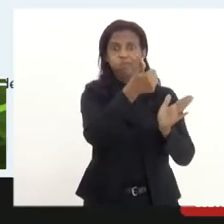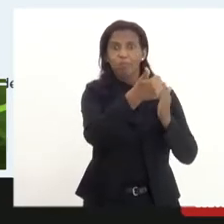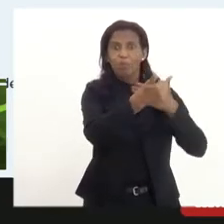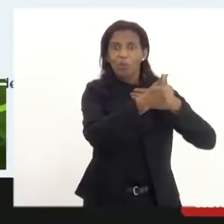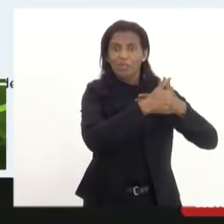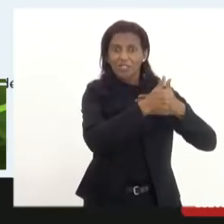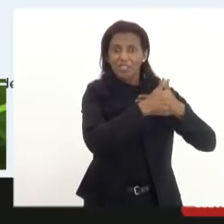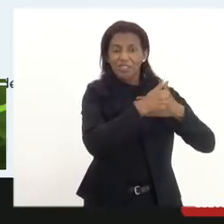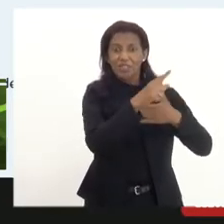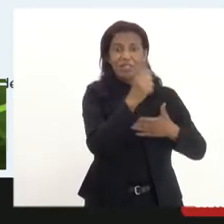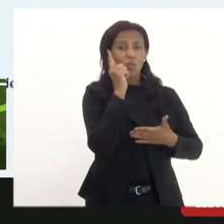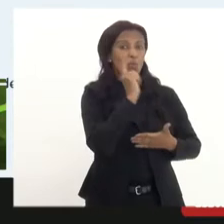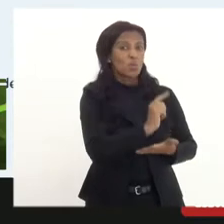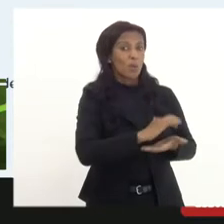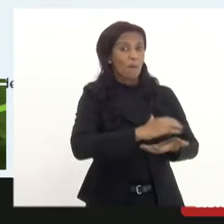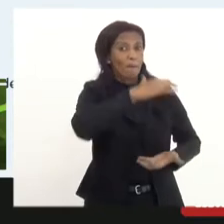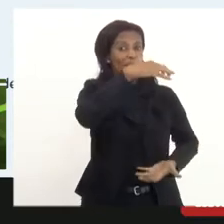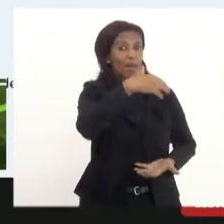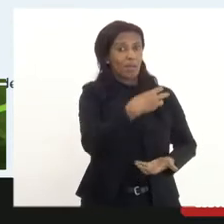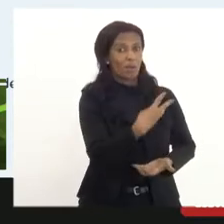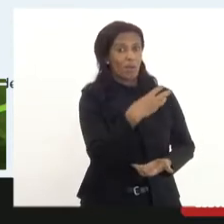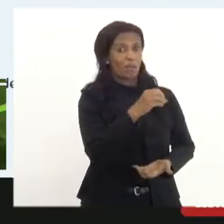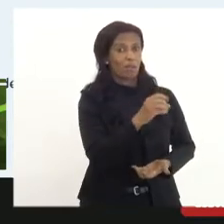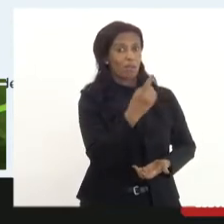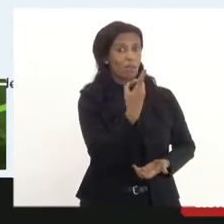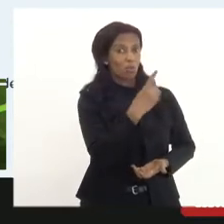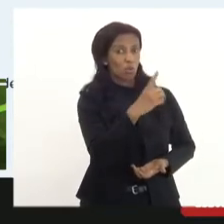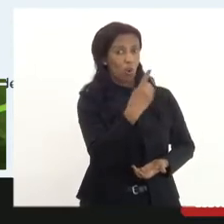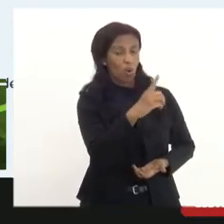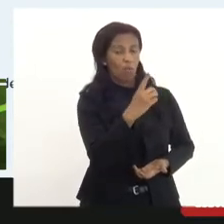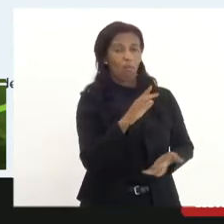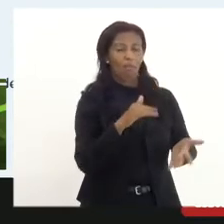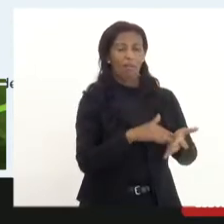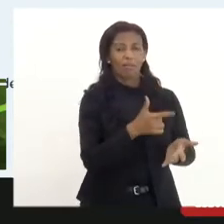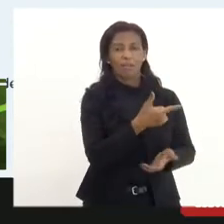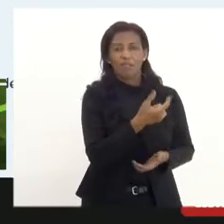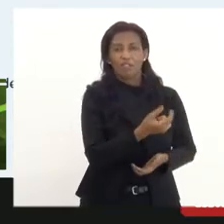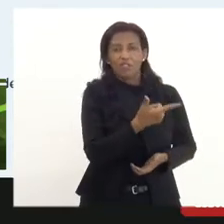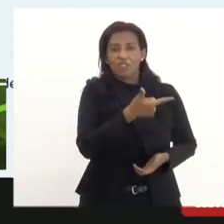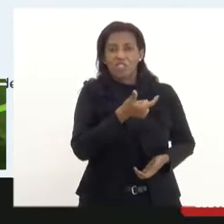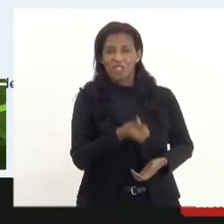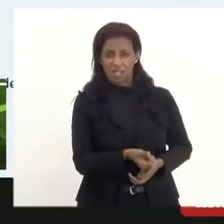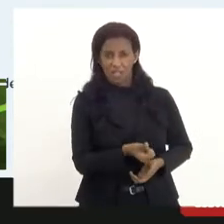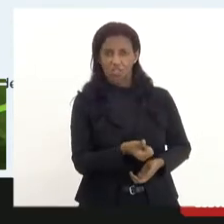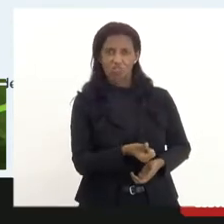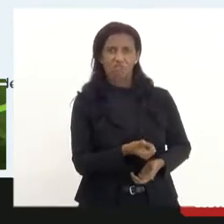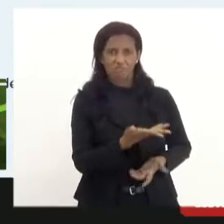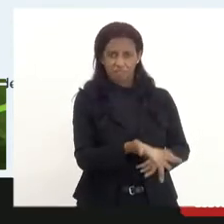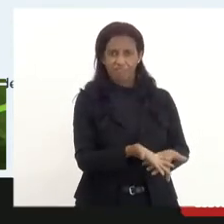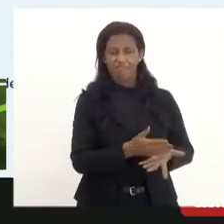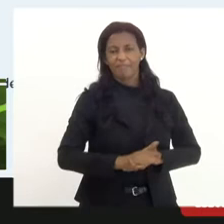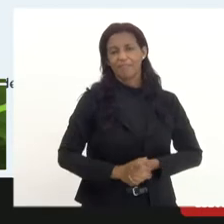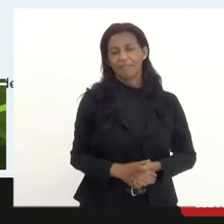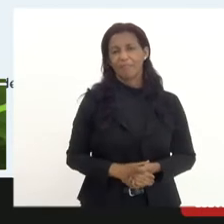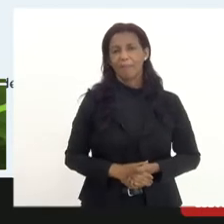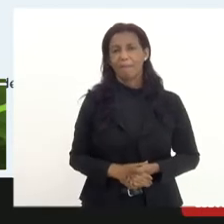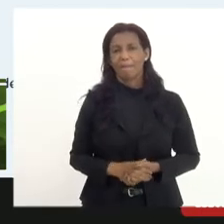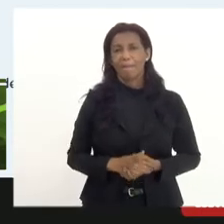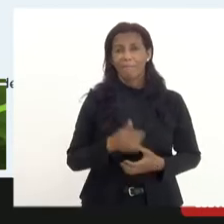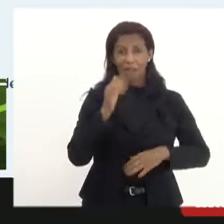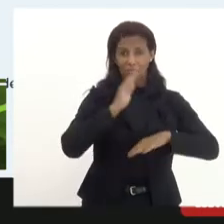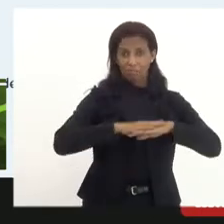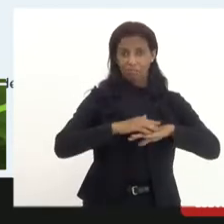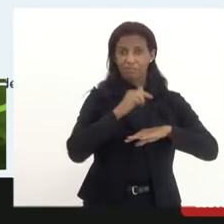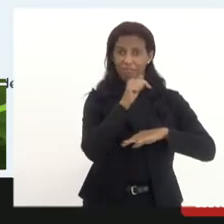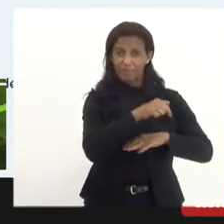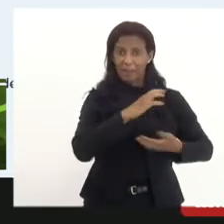considerar o barril a $30 até 2026. Então, é um portfólio resiliente, tá? Através